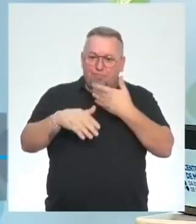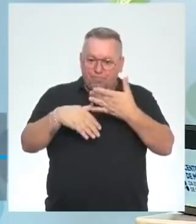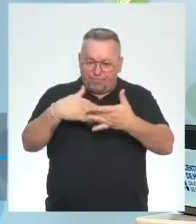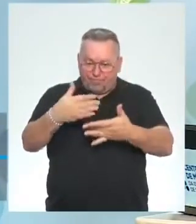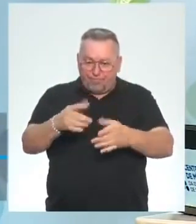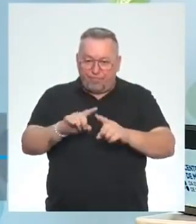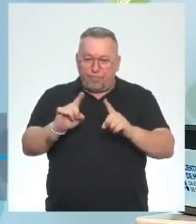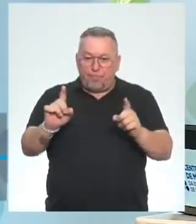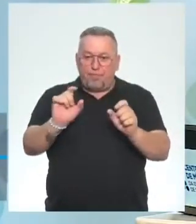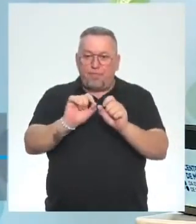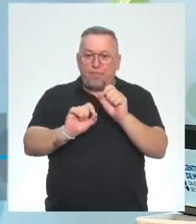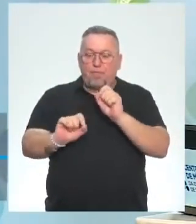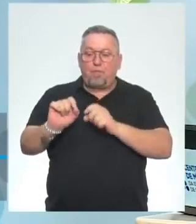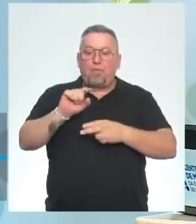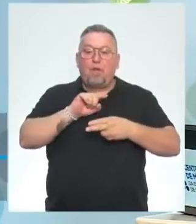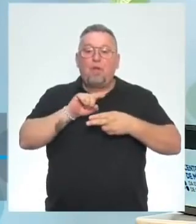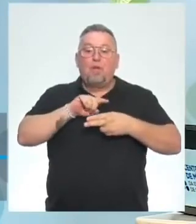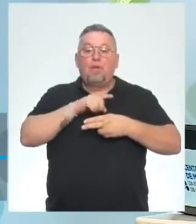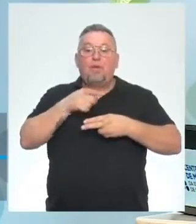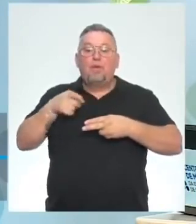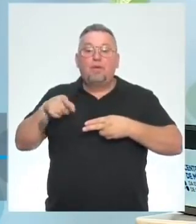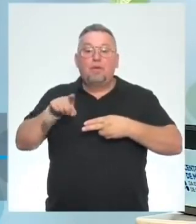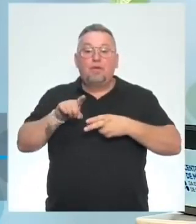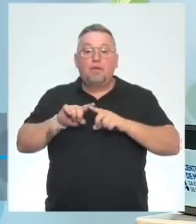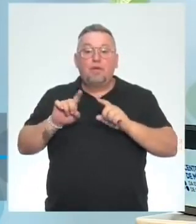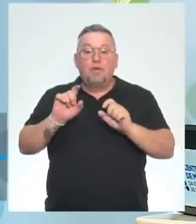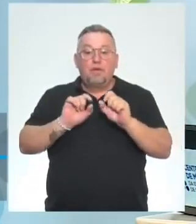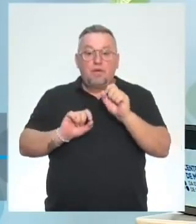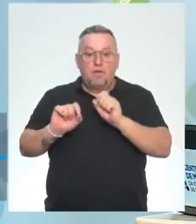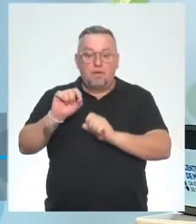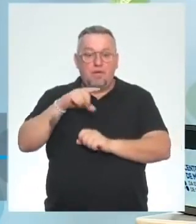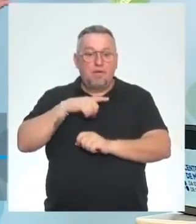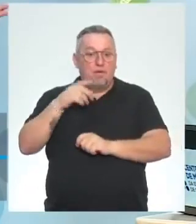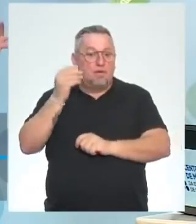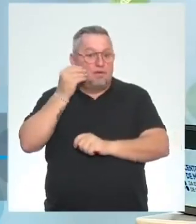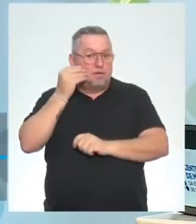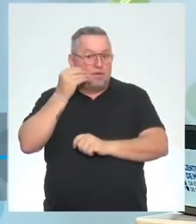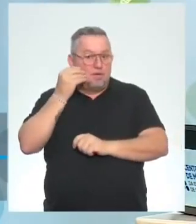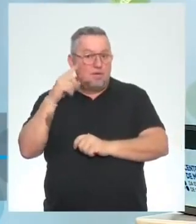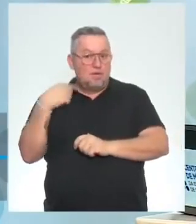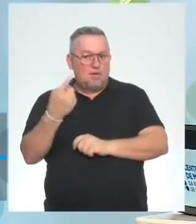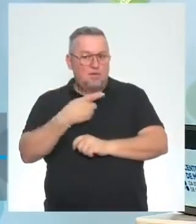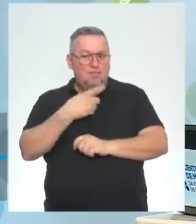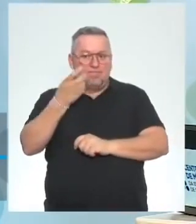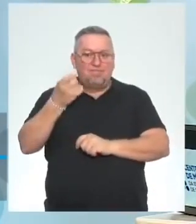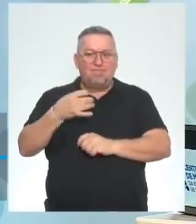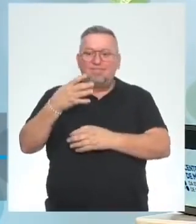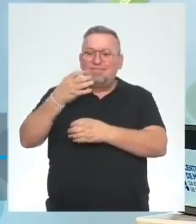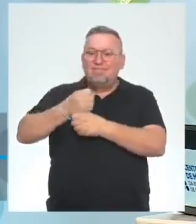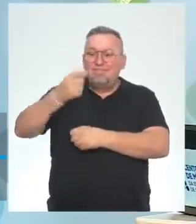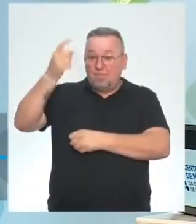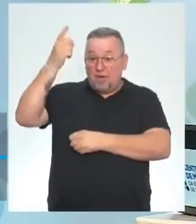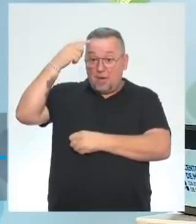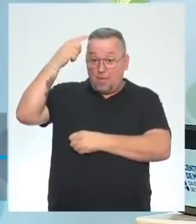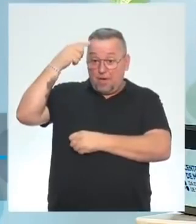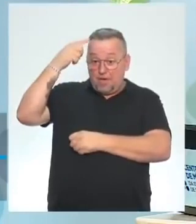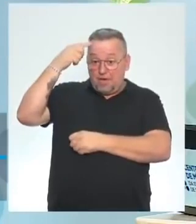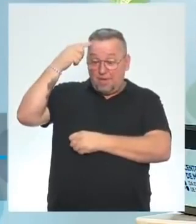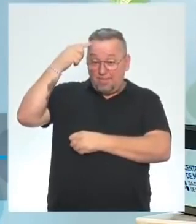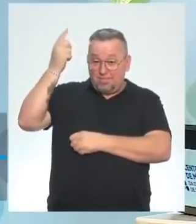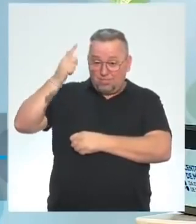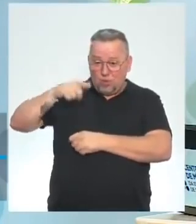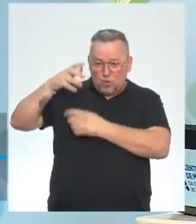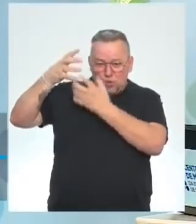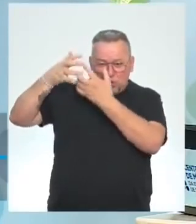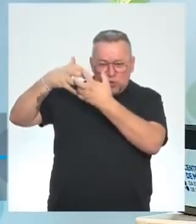você precisa fazer um aproximado. A ideia, obviamente, aí é tentar, como nós comentamos, um cálculo mental. Se você conseguiu aí fazer um